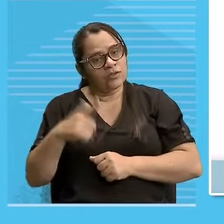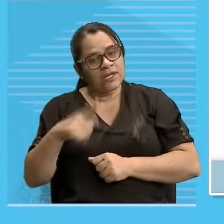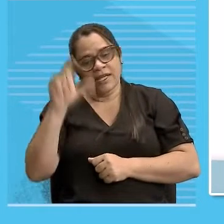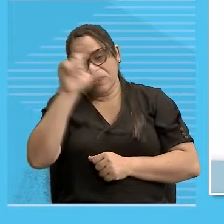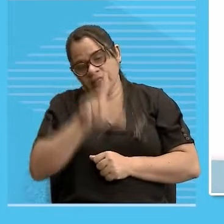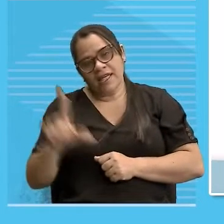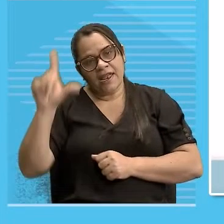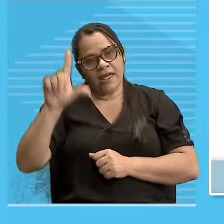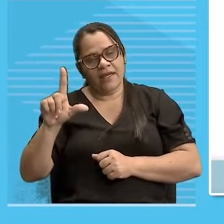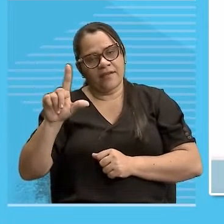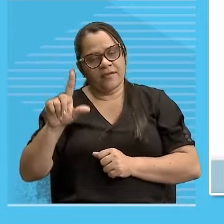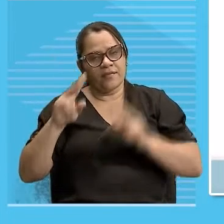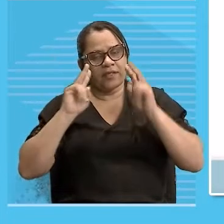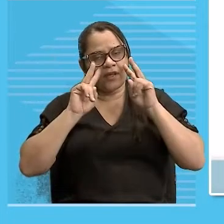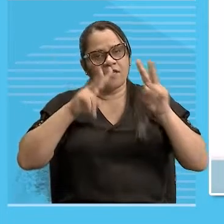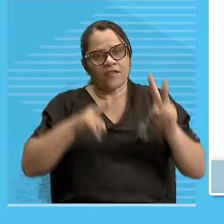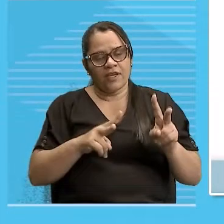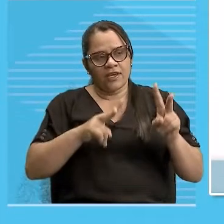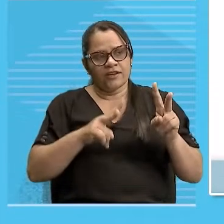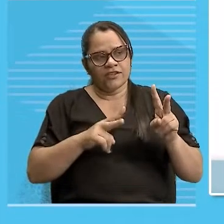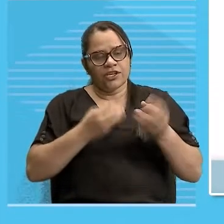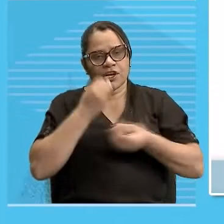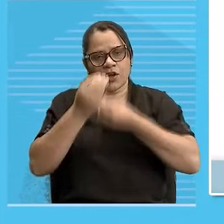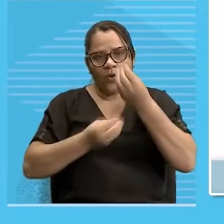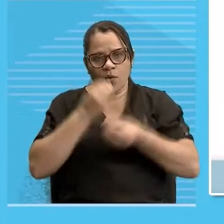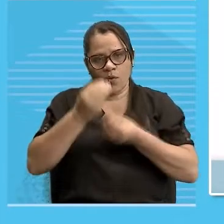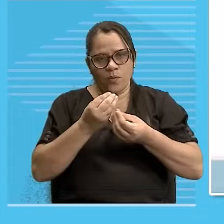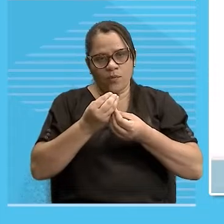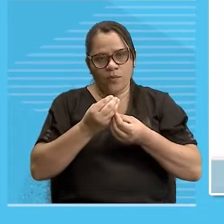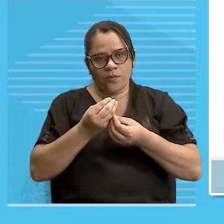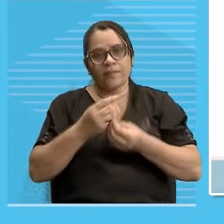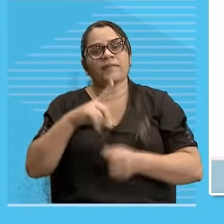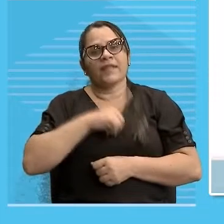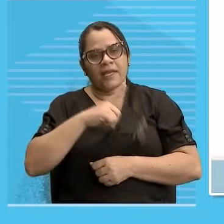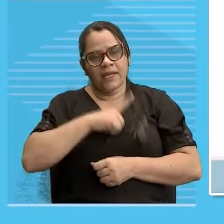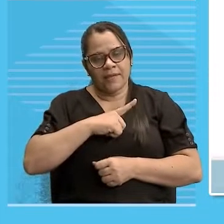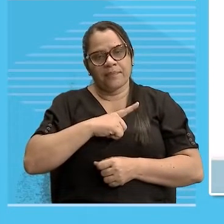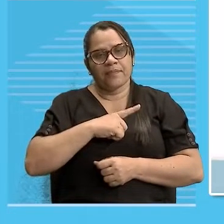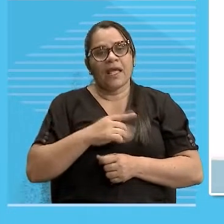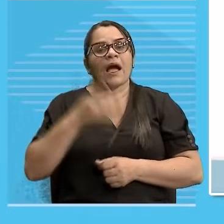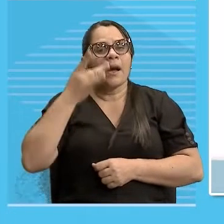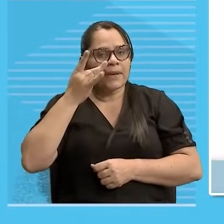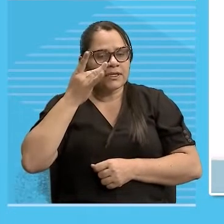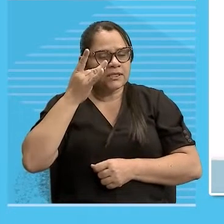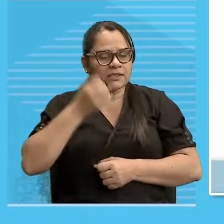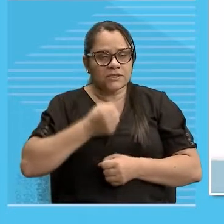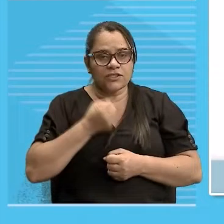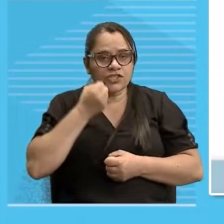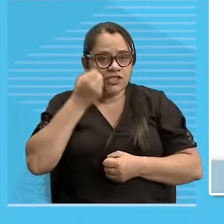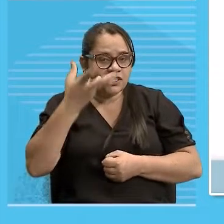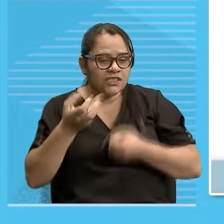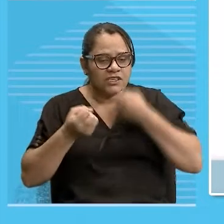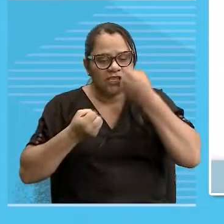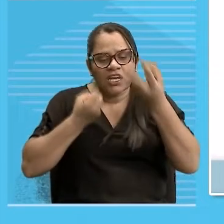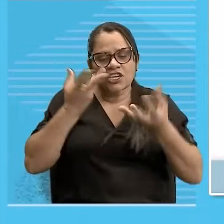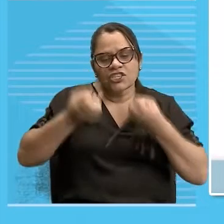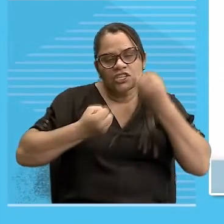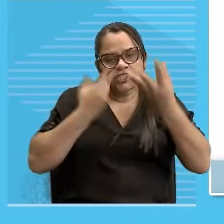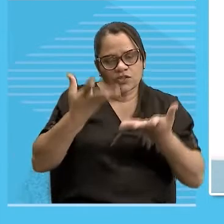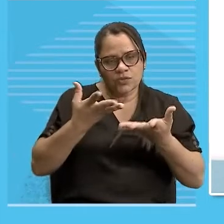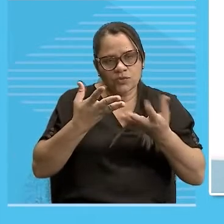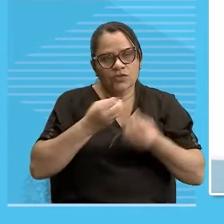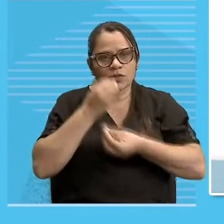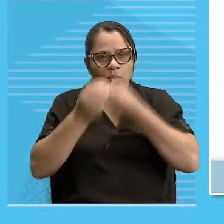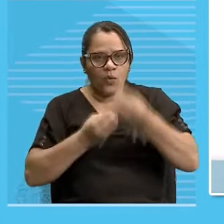pessoal, há probabilidade muito grande de haver a presença de interjeições. Por quê? Porque ali, o eu,